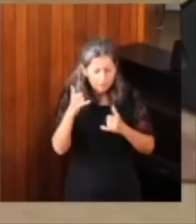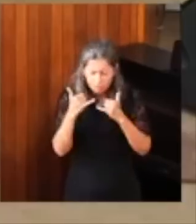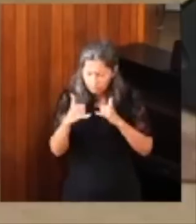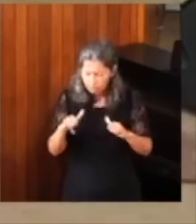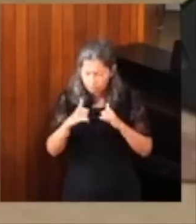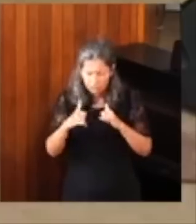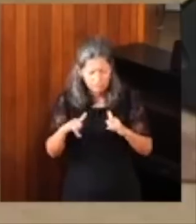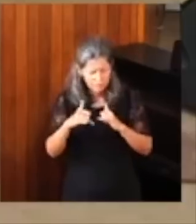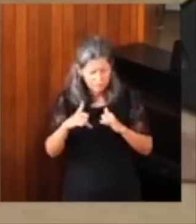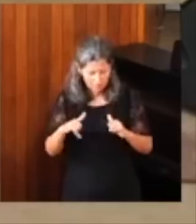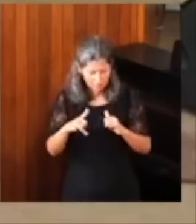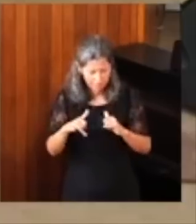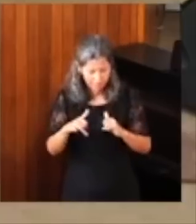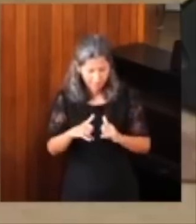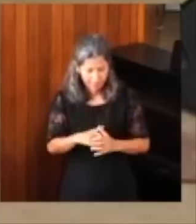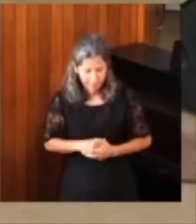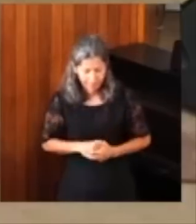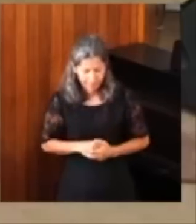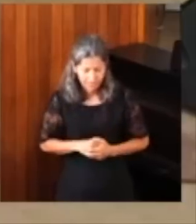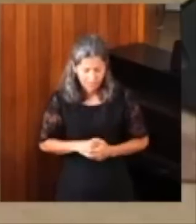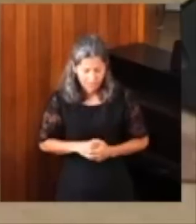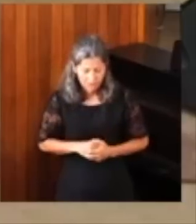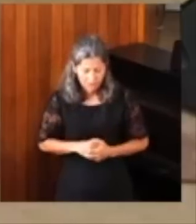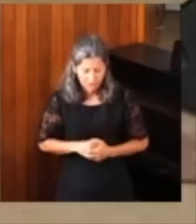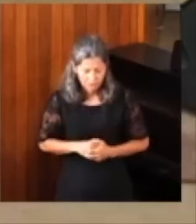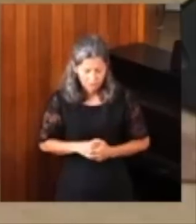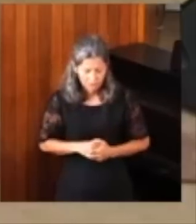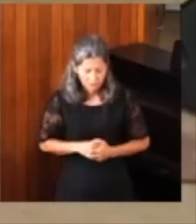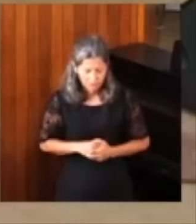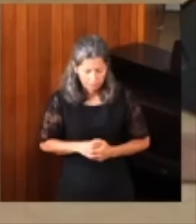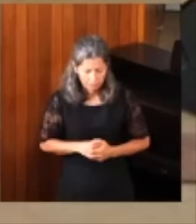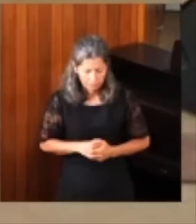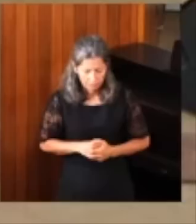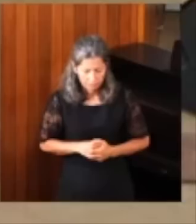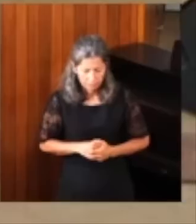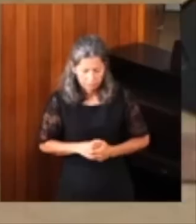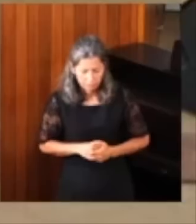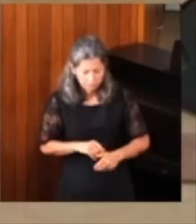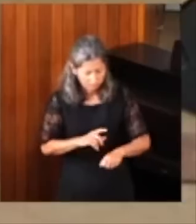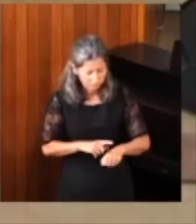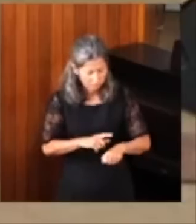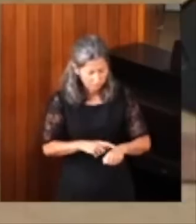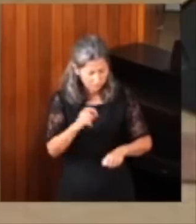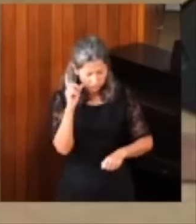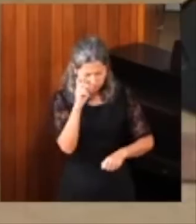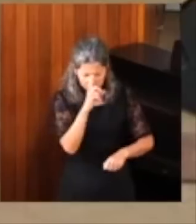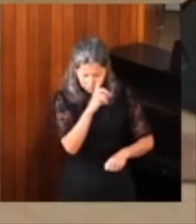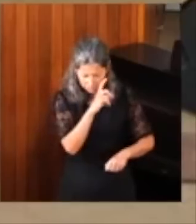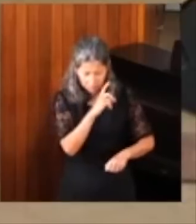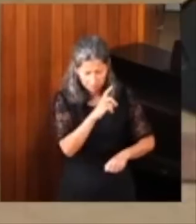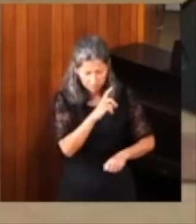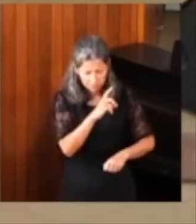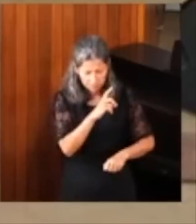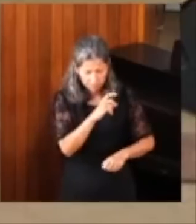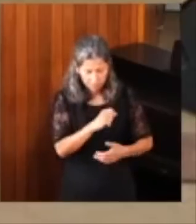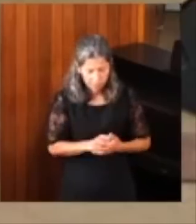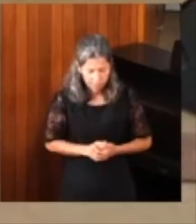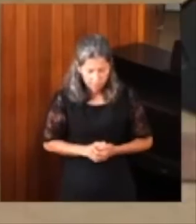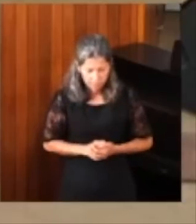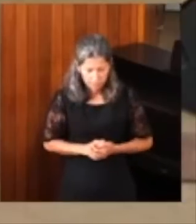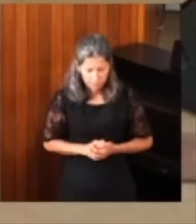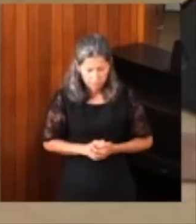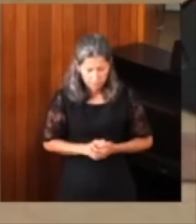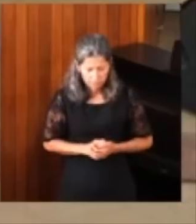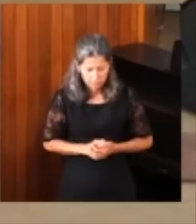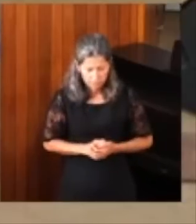humilhação, luto, momento complicado, difícil. As testemunhas são